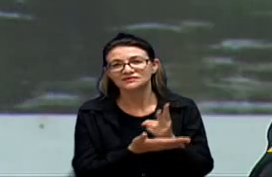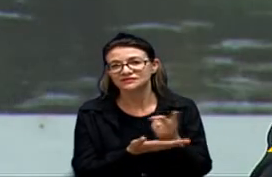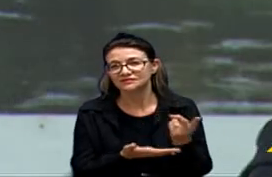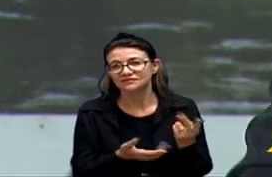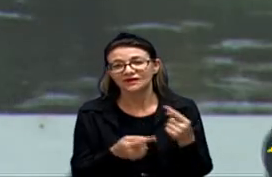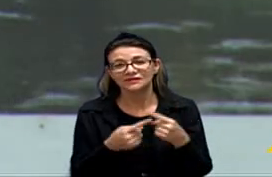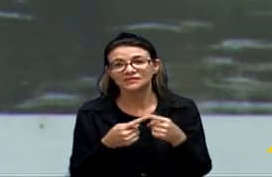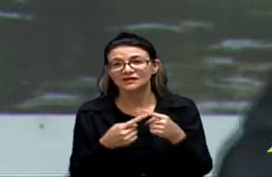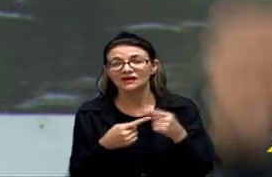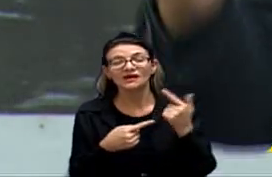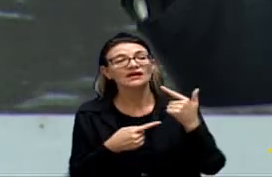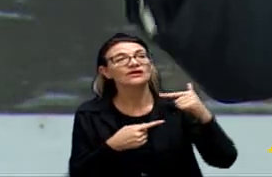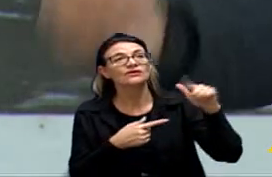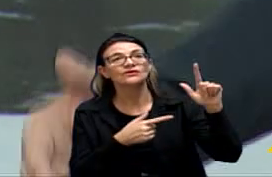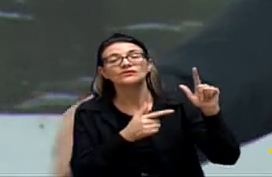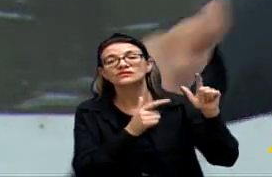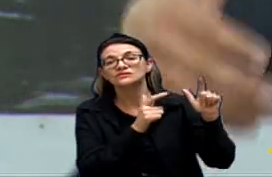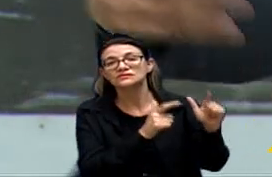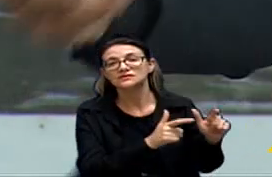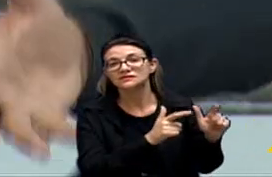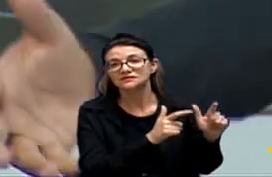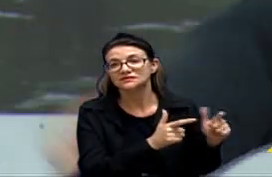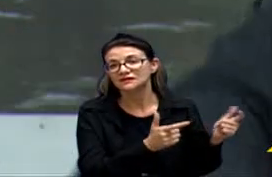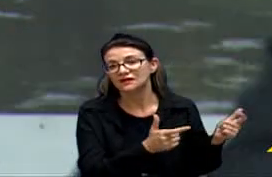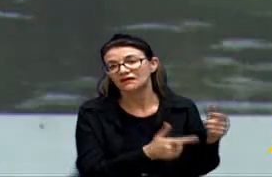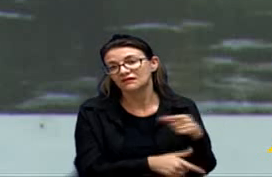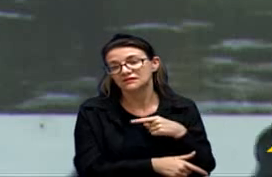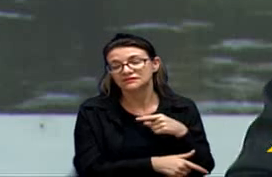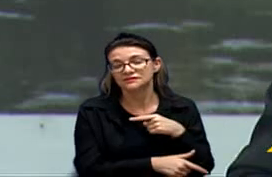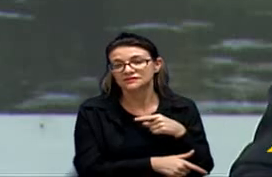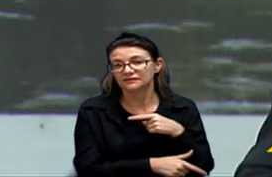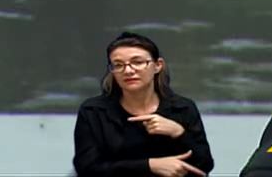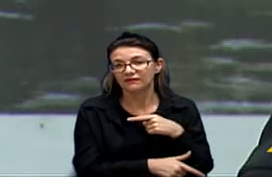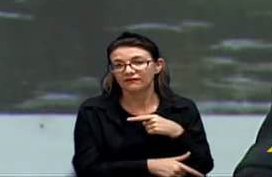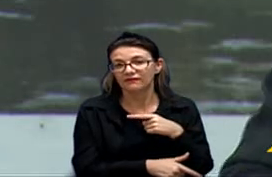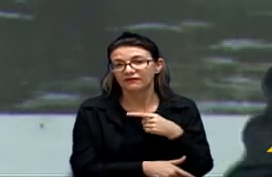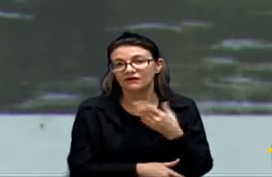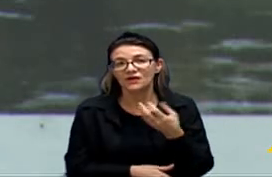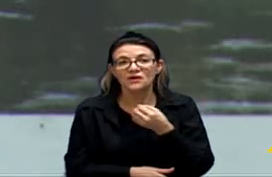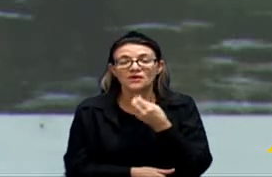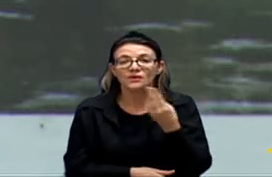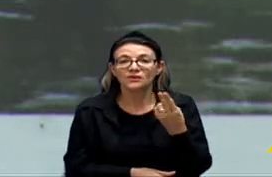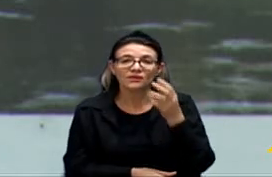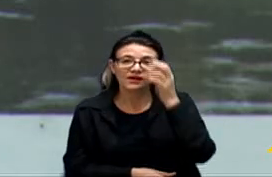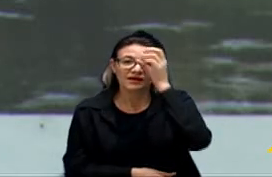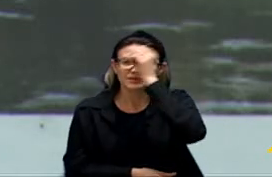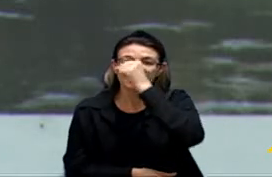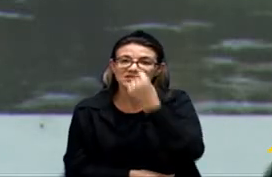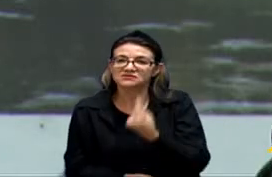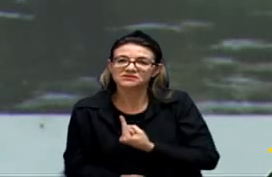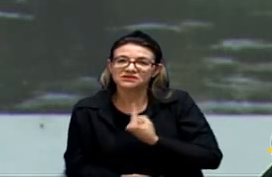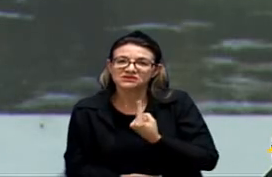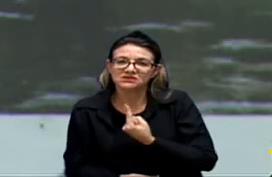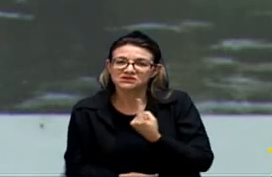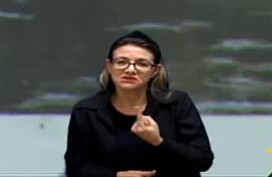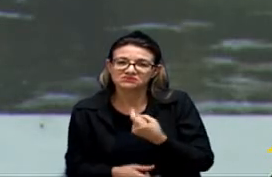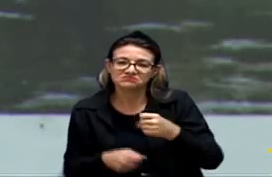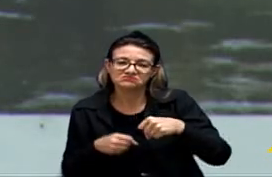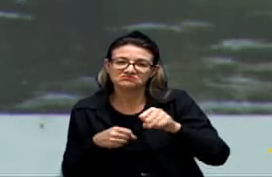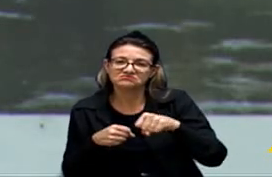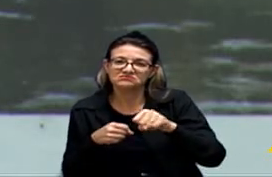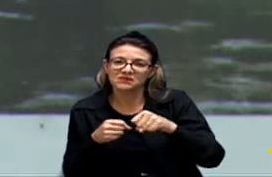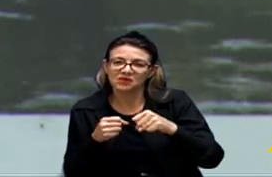na internet Ah mas se o estabelecimento lá não quiser instalar ele mesmo instala na casa dele eu eu eu eu recebi informações de